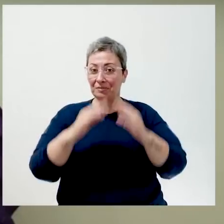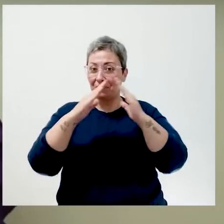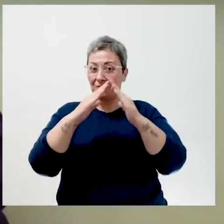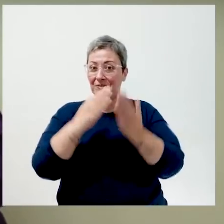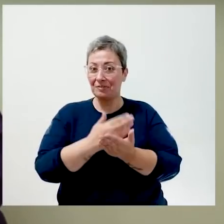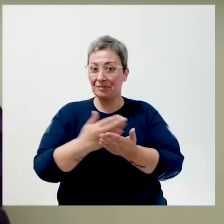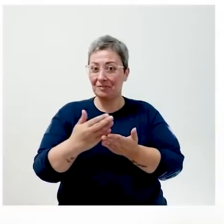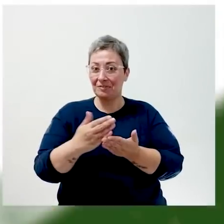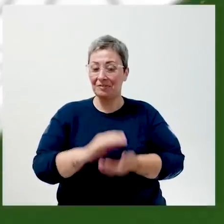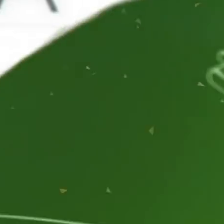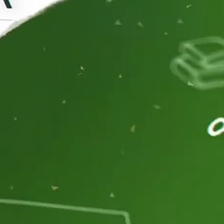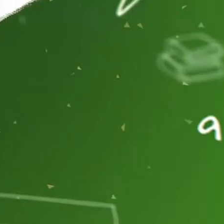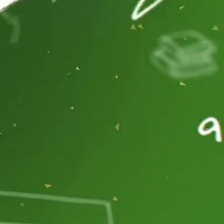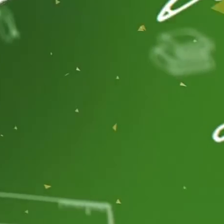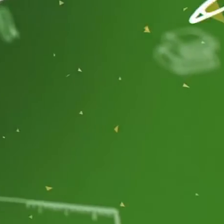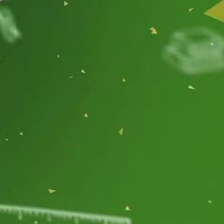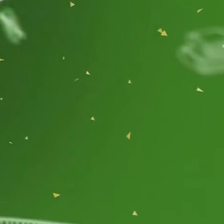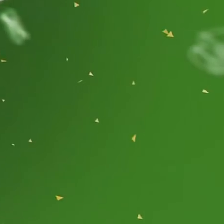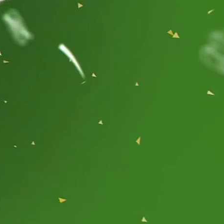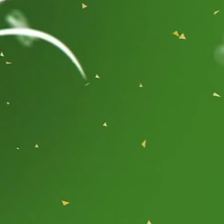começar!